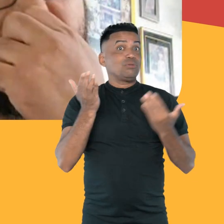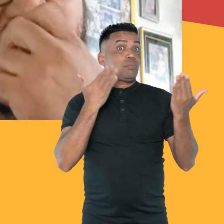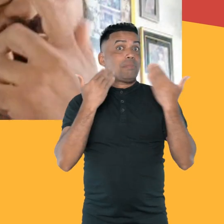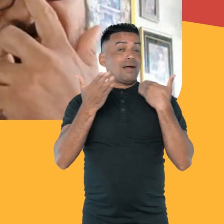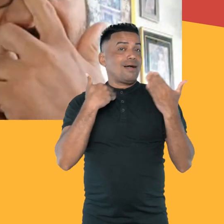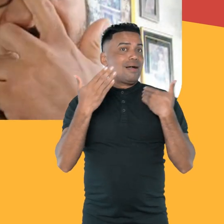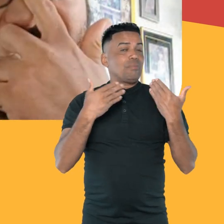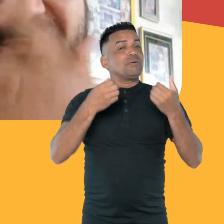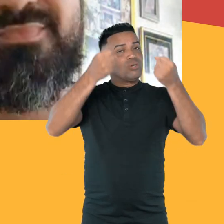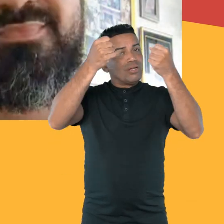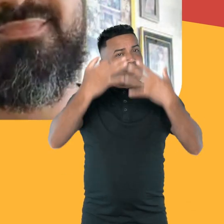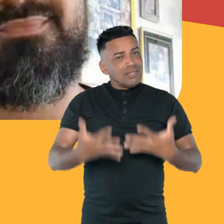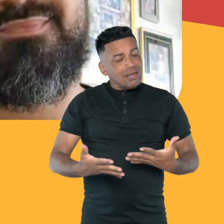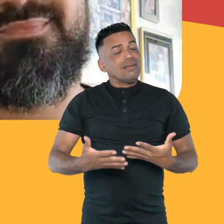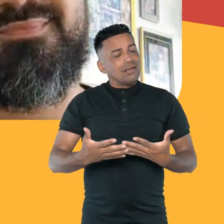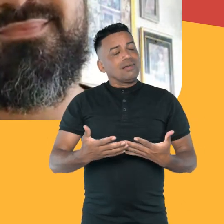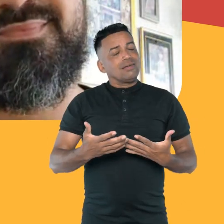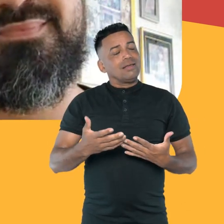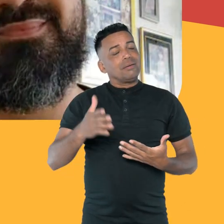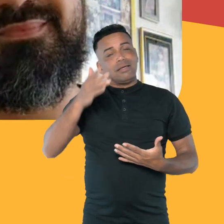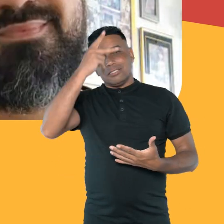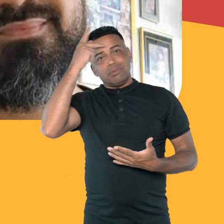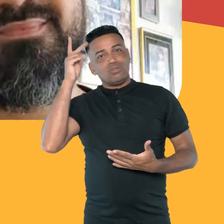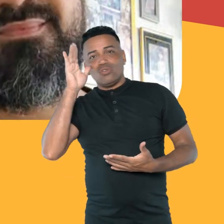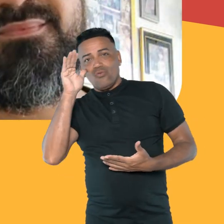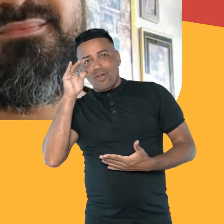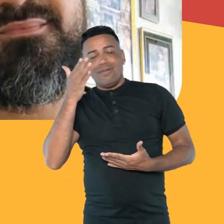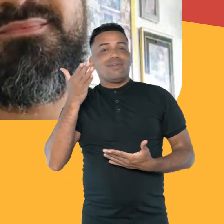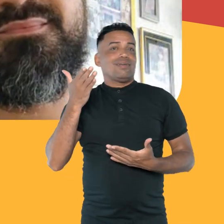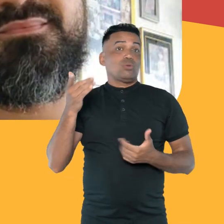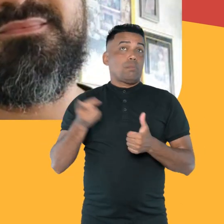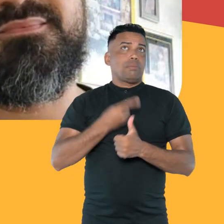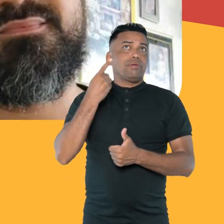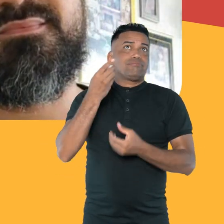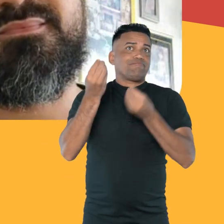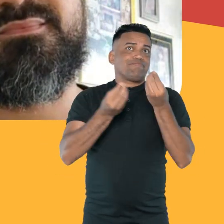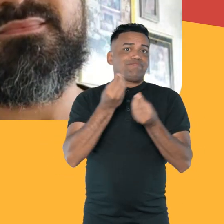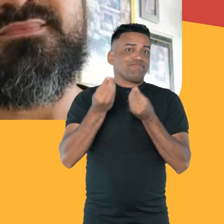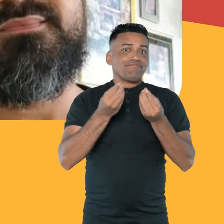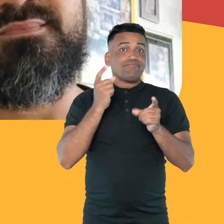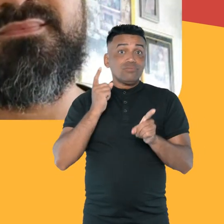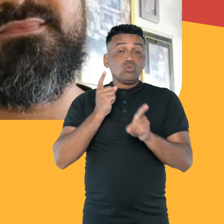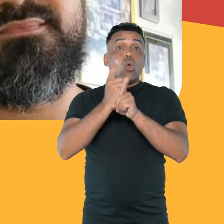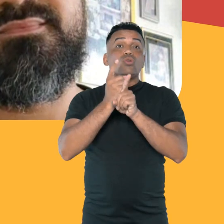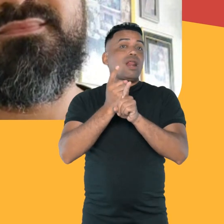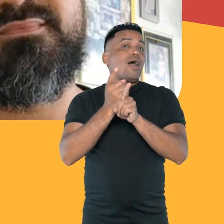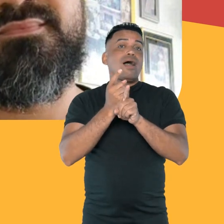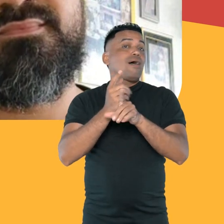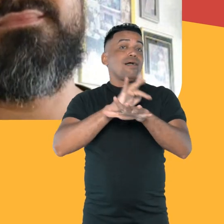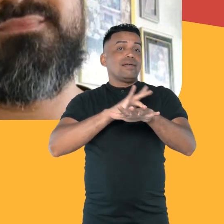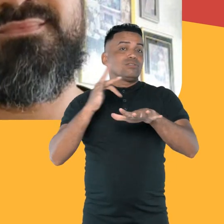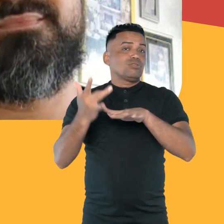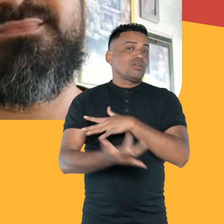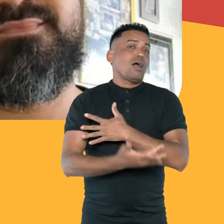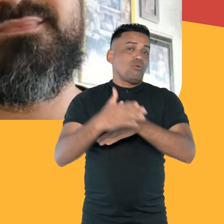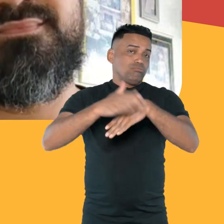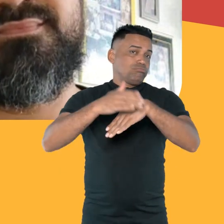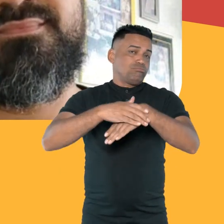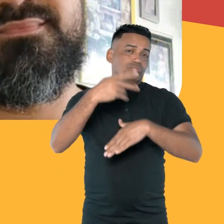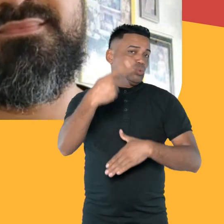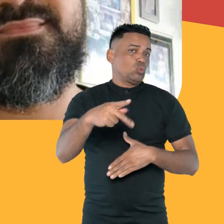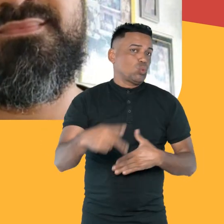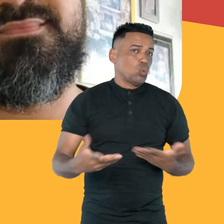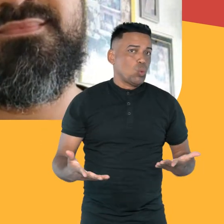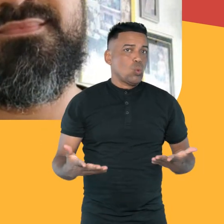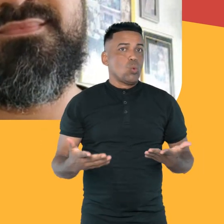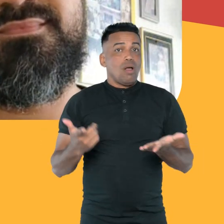mas eu queria que você dissesse para quem está vendo a gente, primeiro, como encontrar você nas redes sociais, encontrar você